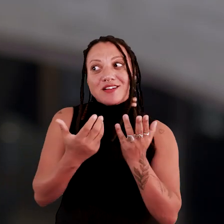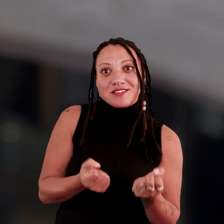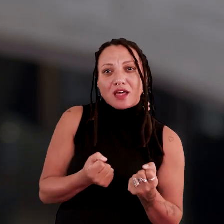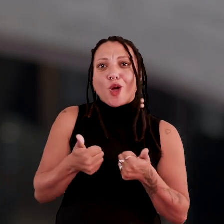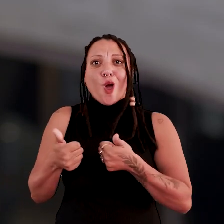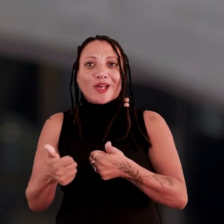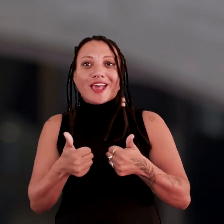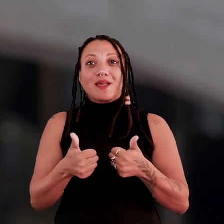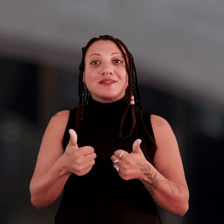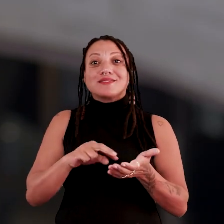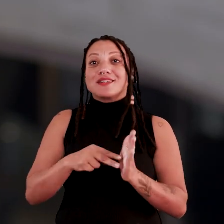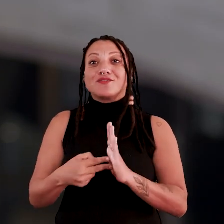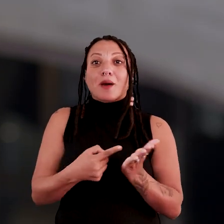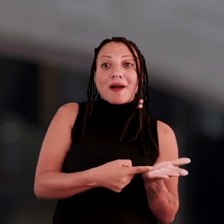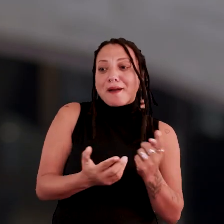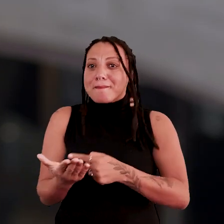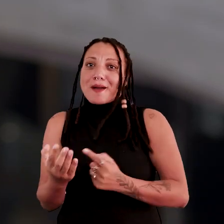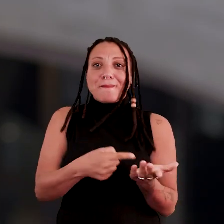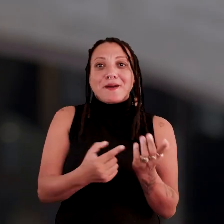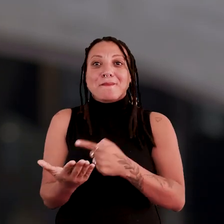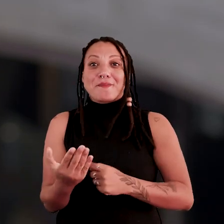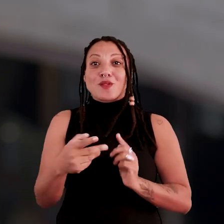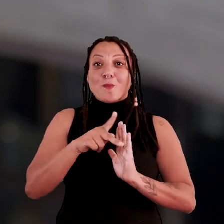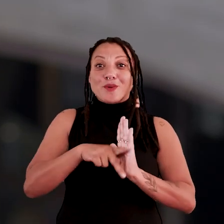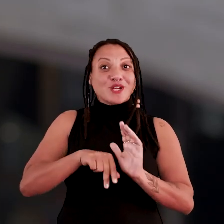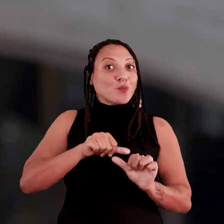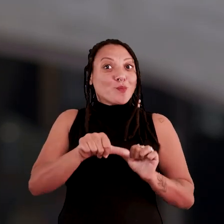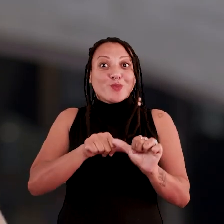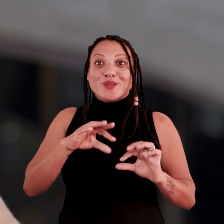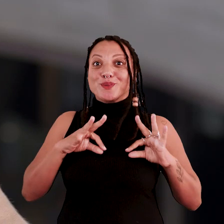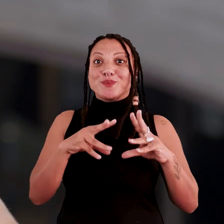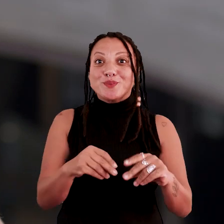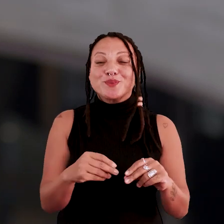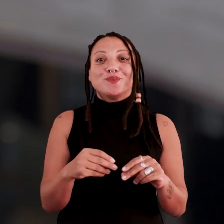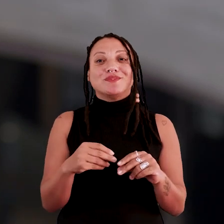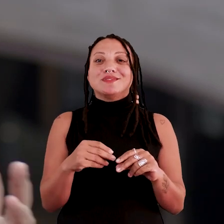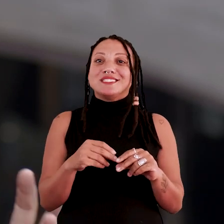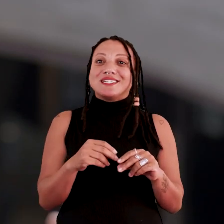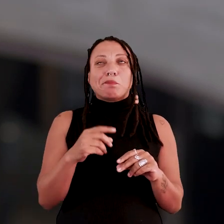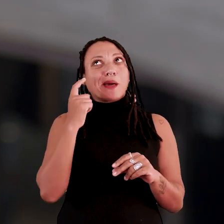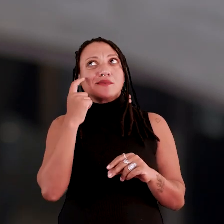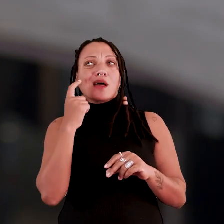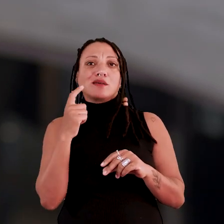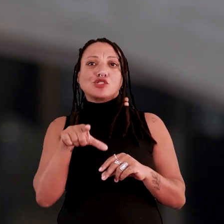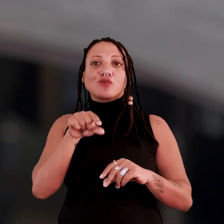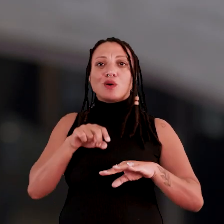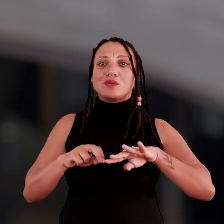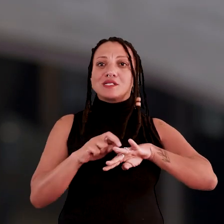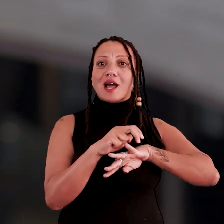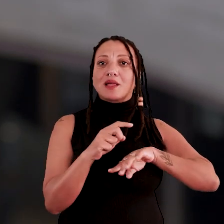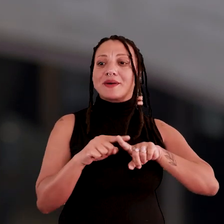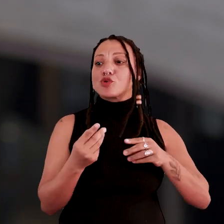mexe todo, a gente vai pensar como essa escada se insere. Apesar da gente ter um projeto base, né,